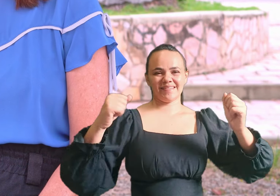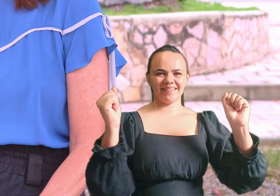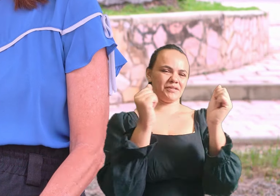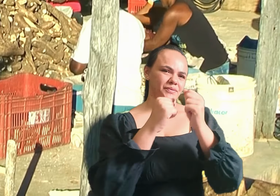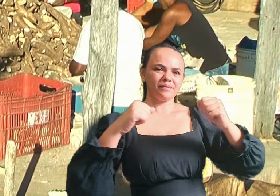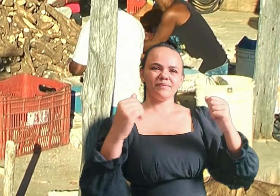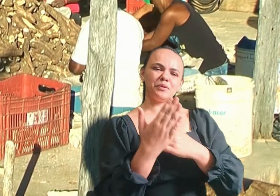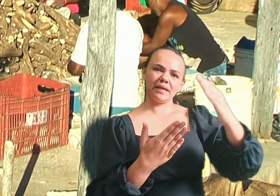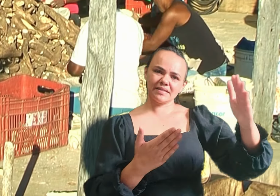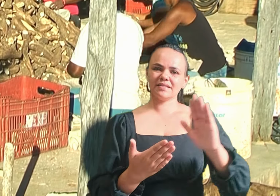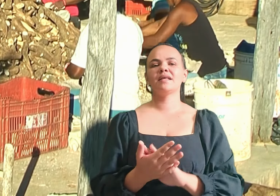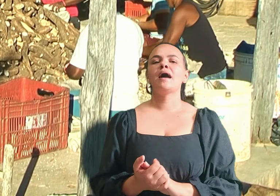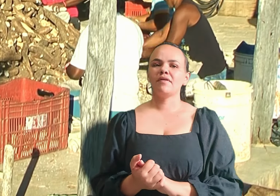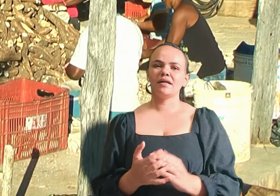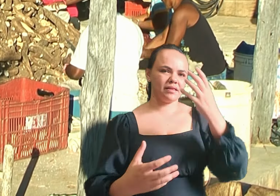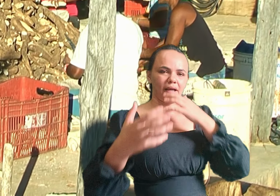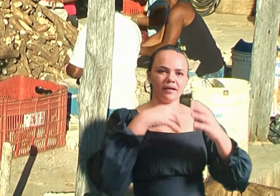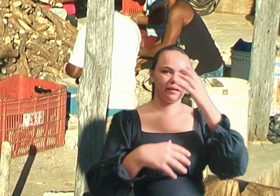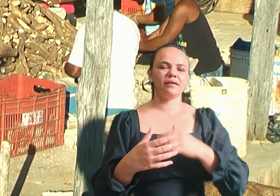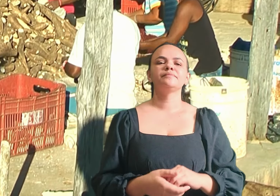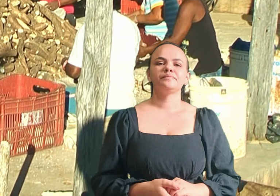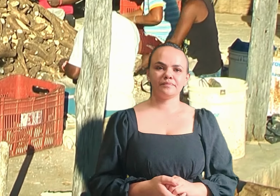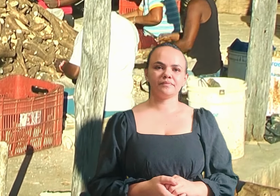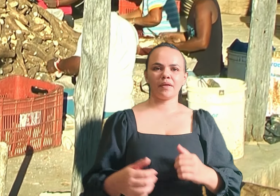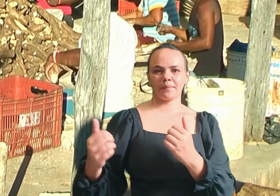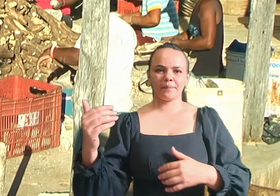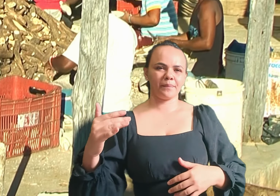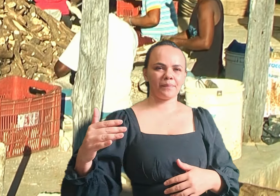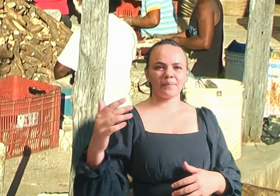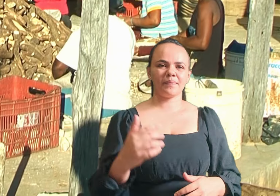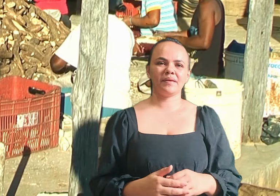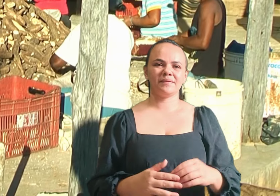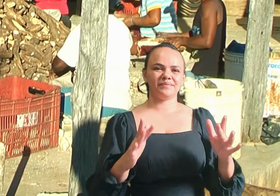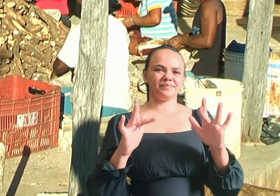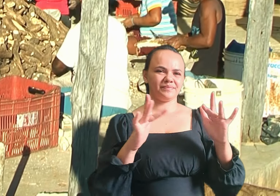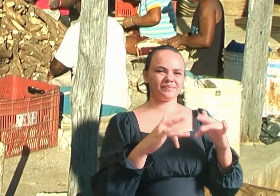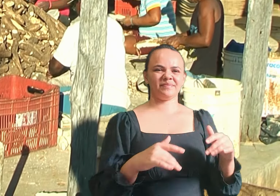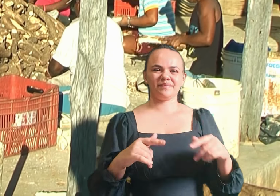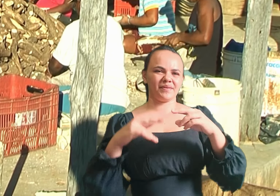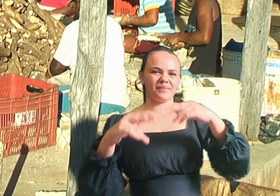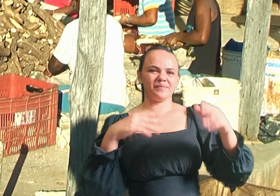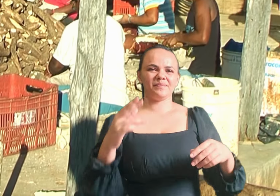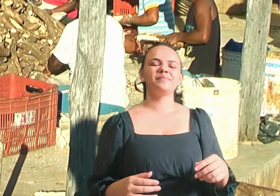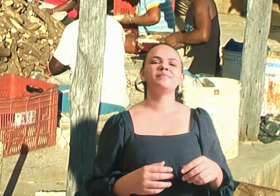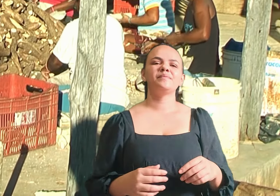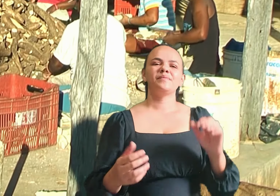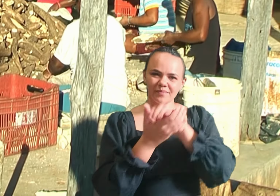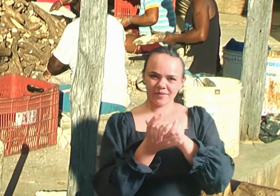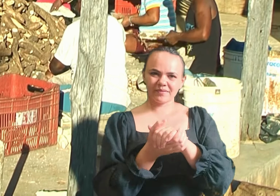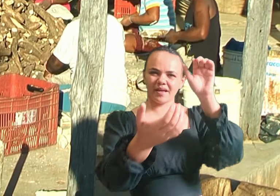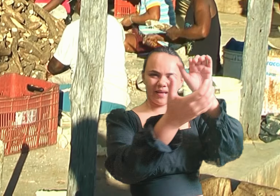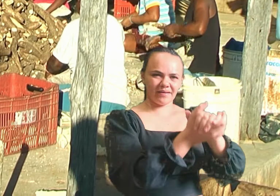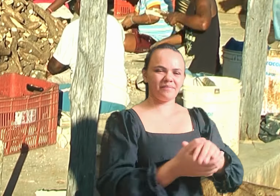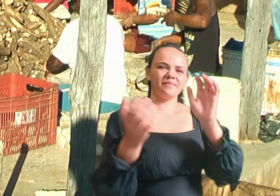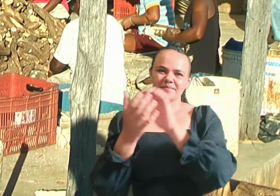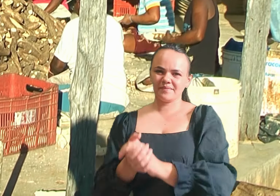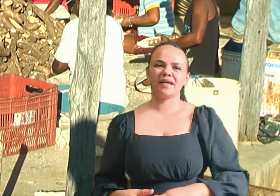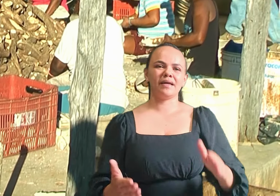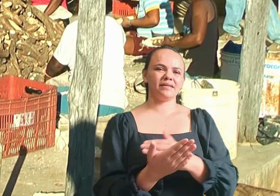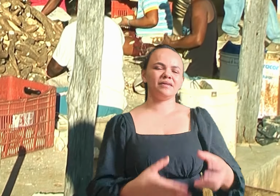um forró de pé de serra muitos namoros muitos casamentos muitas declarações